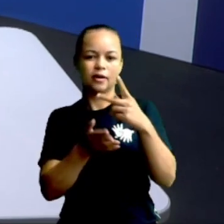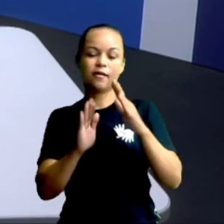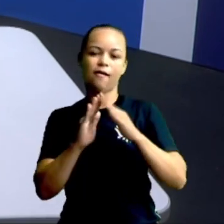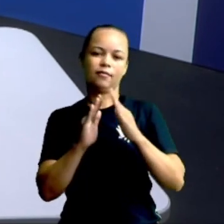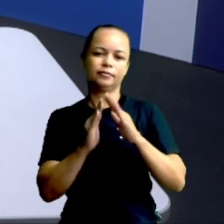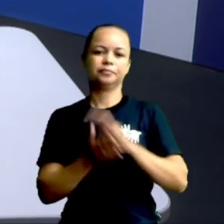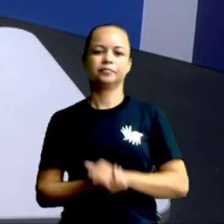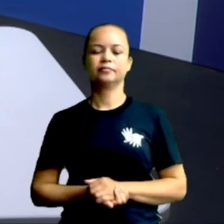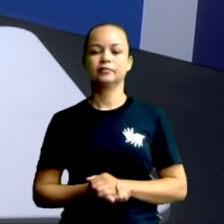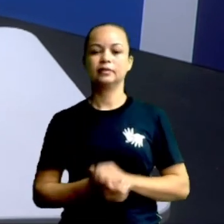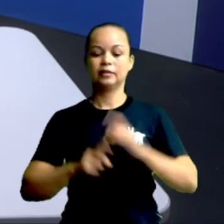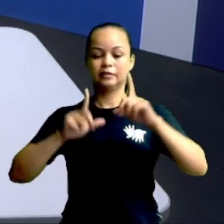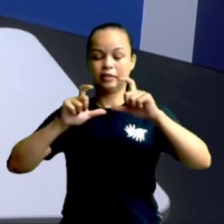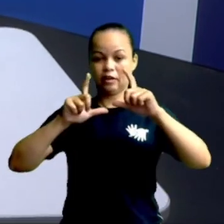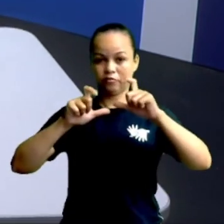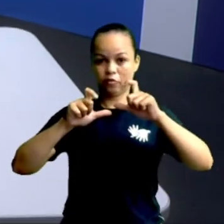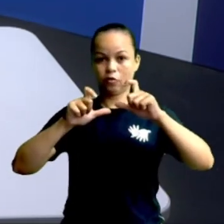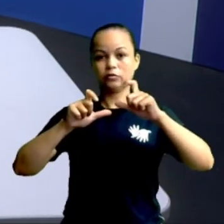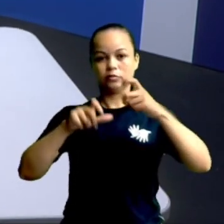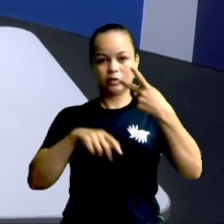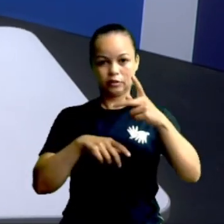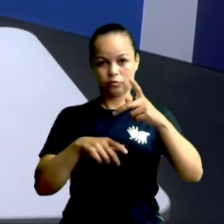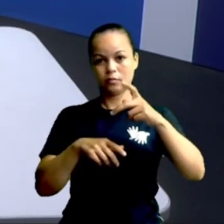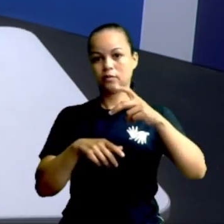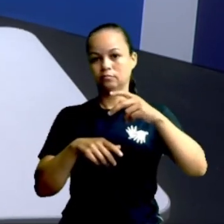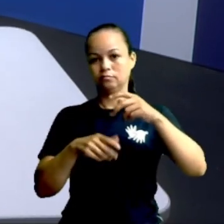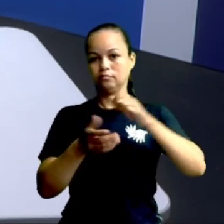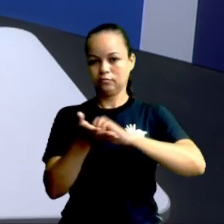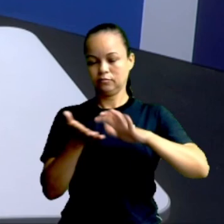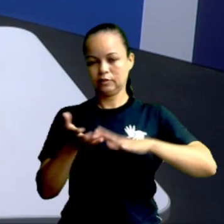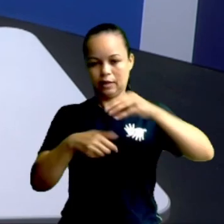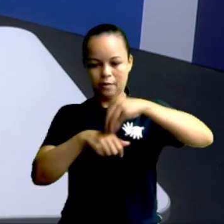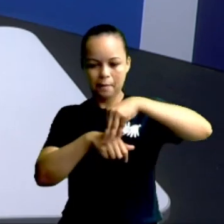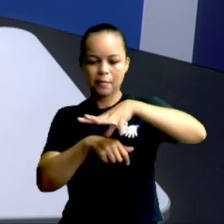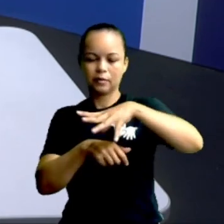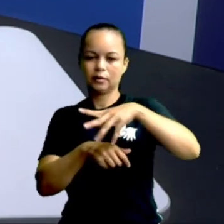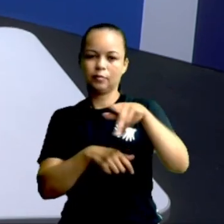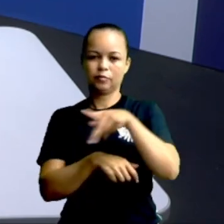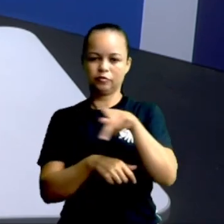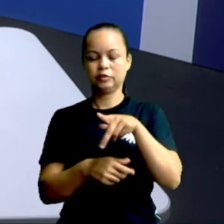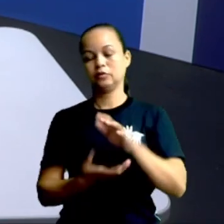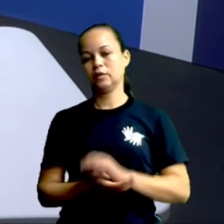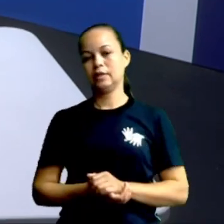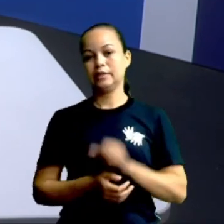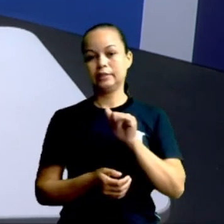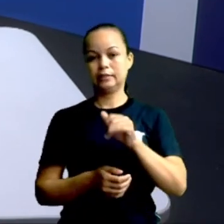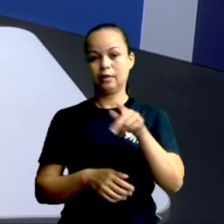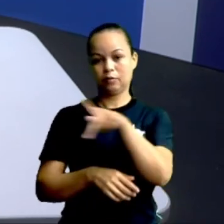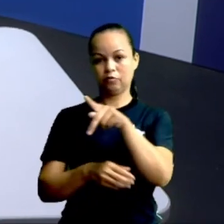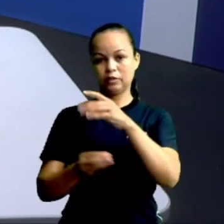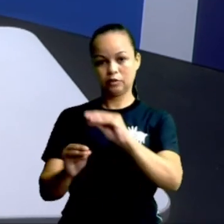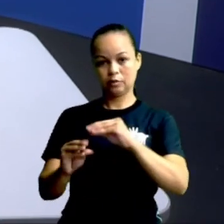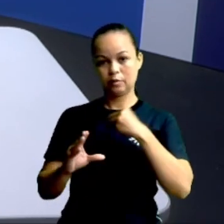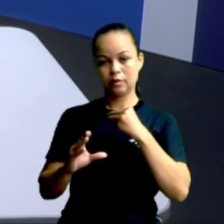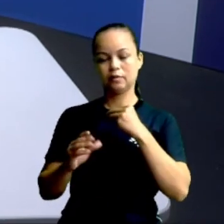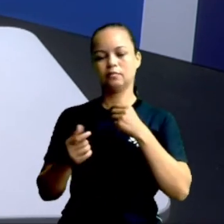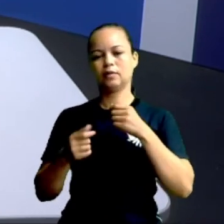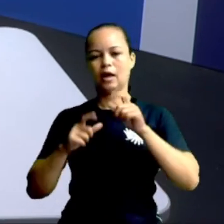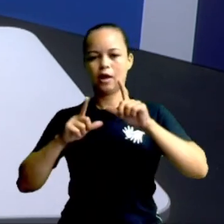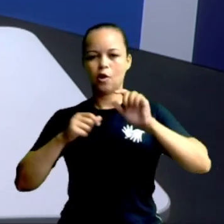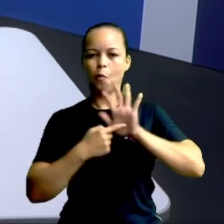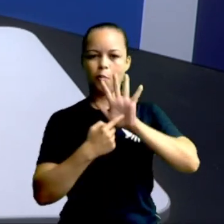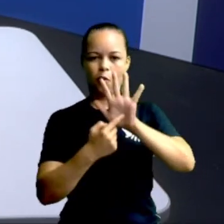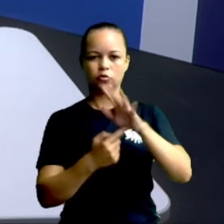bom? Tira a foto da tua atividade, manda para a tua professora, porque se ela me mandar, eu mostro aqui na próxima aula, tá